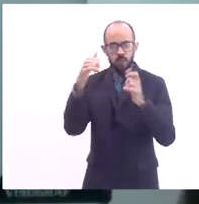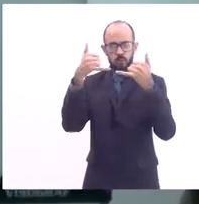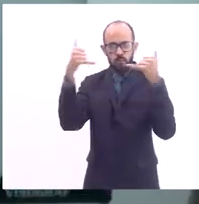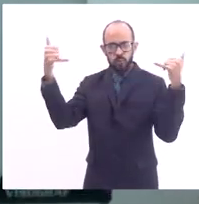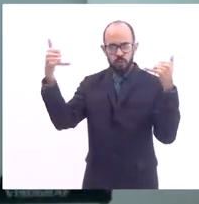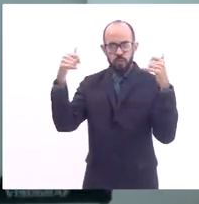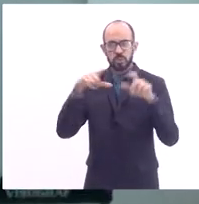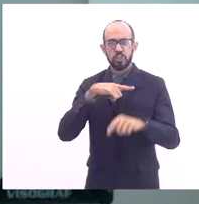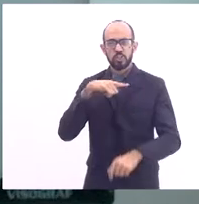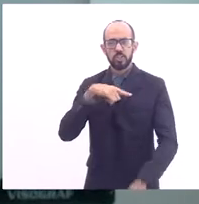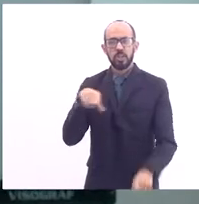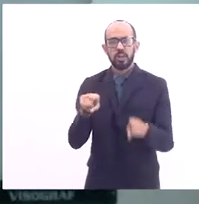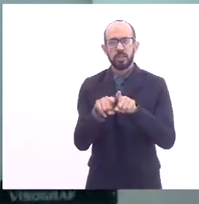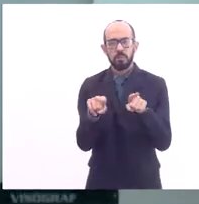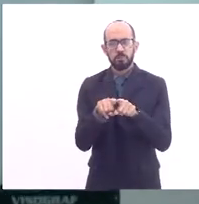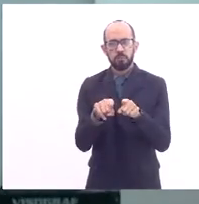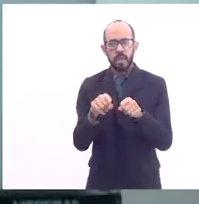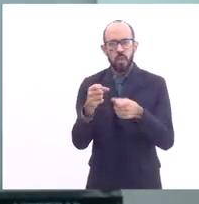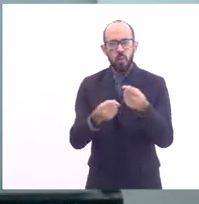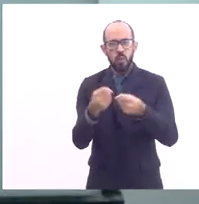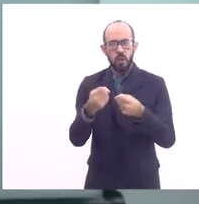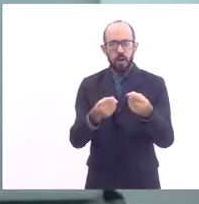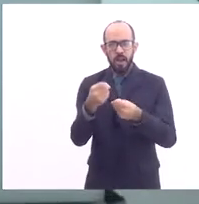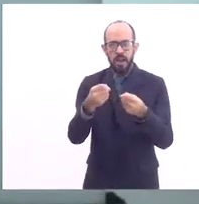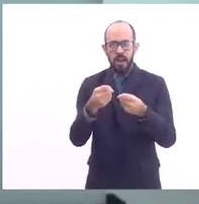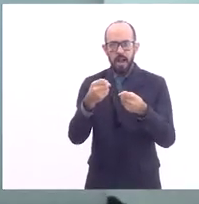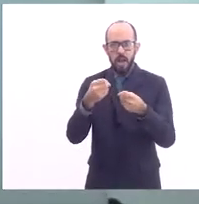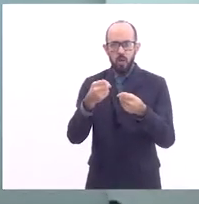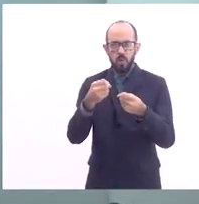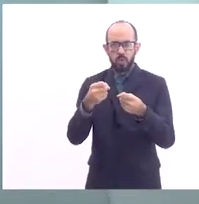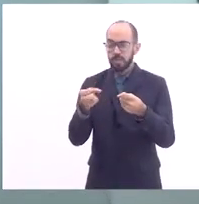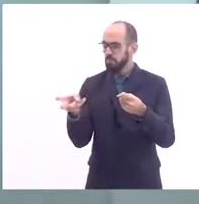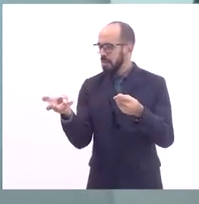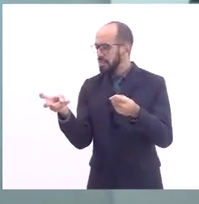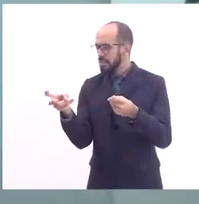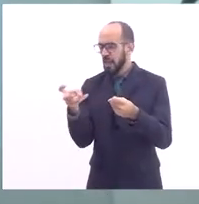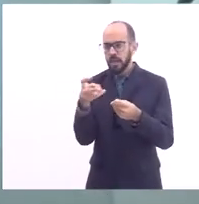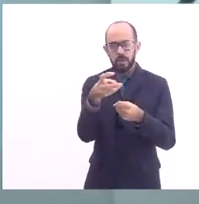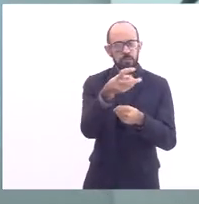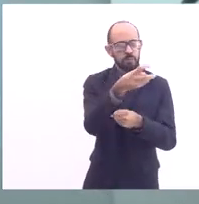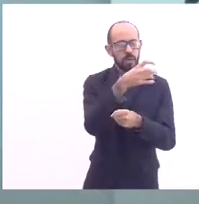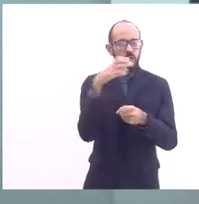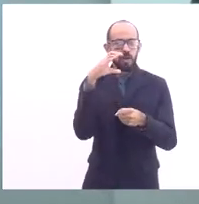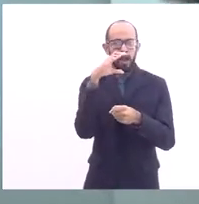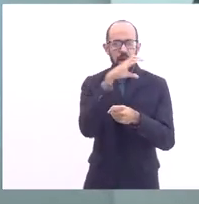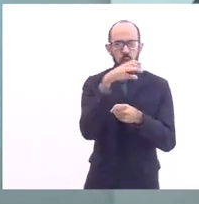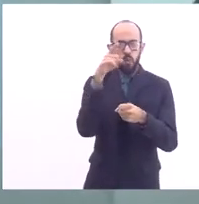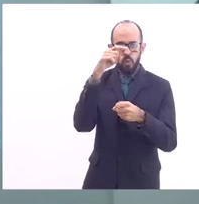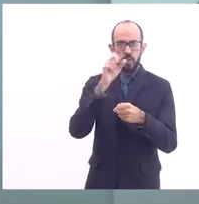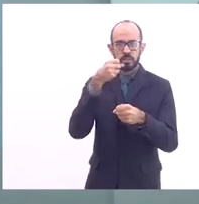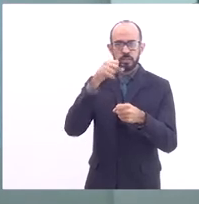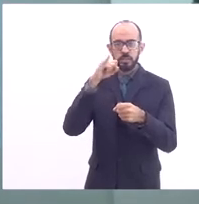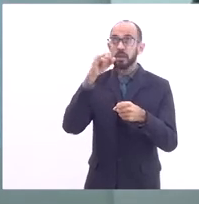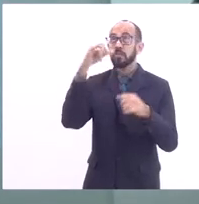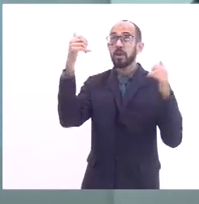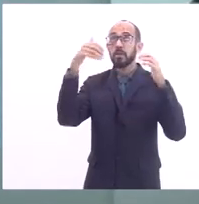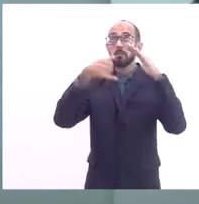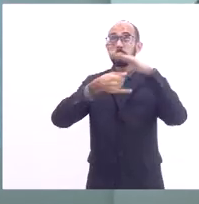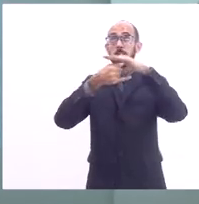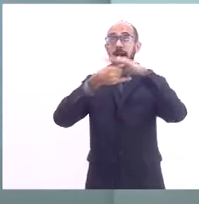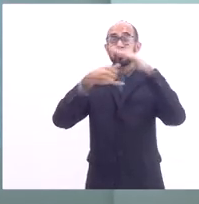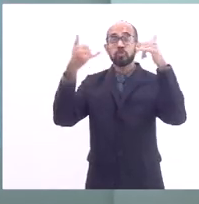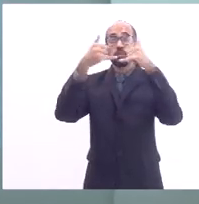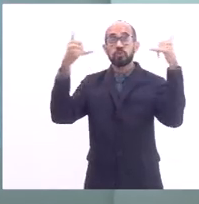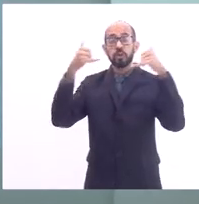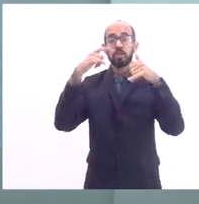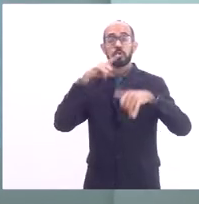carro termovisor, né, que o carro termovisor ele passa abaixo da rede de média tensão e consegue identificar equipamentos com problemas,